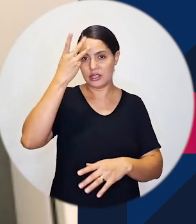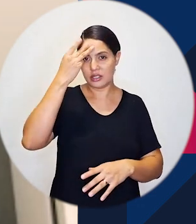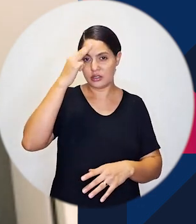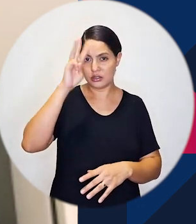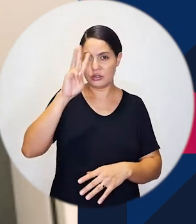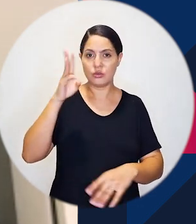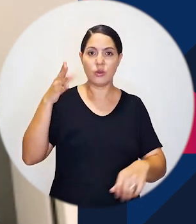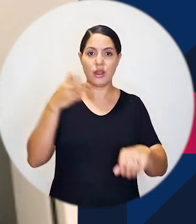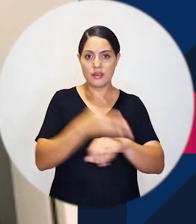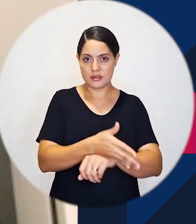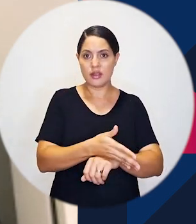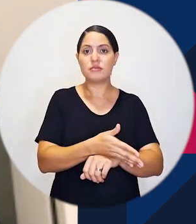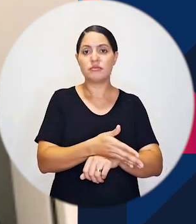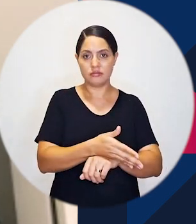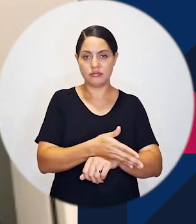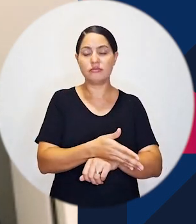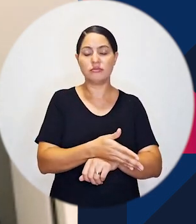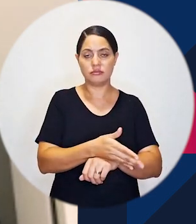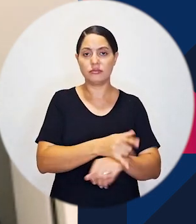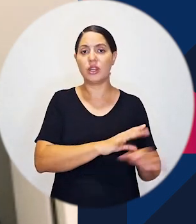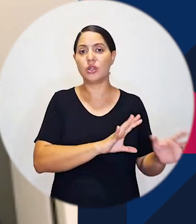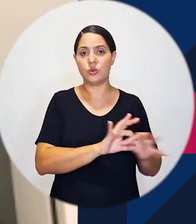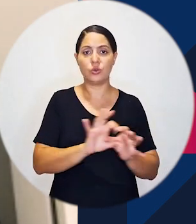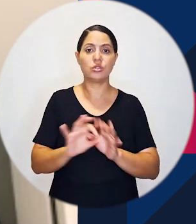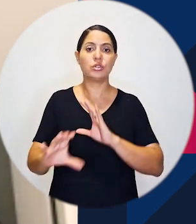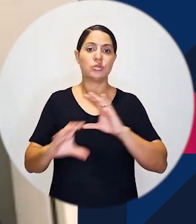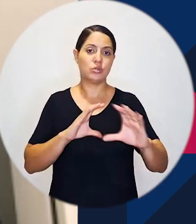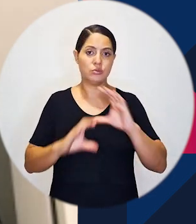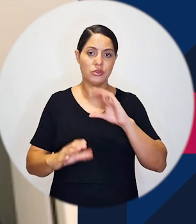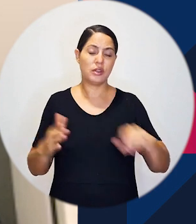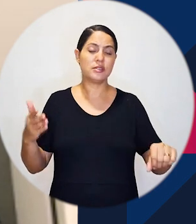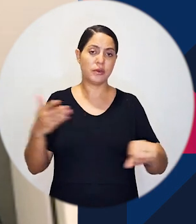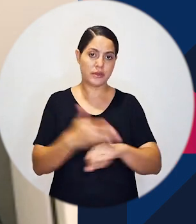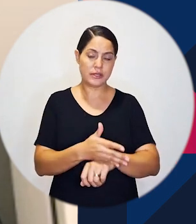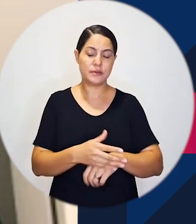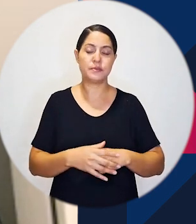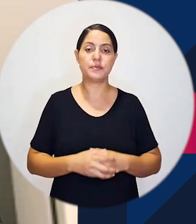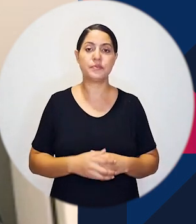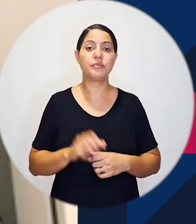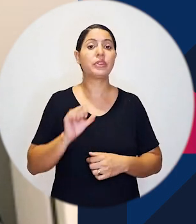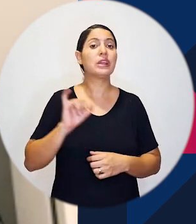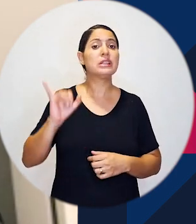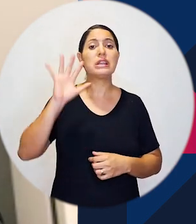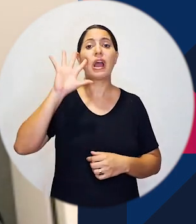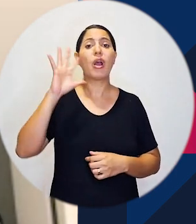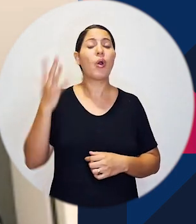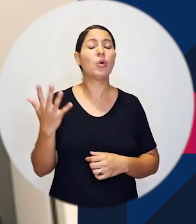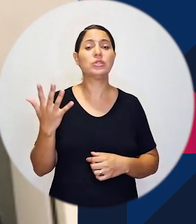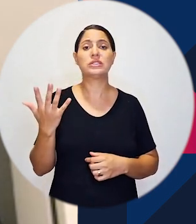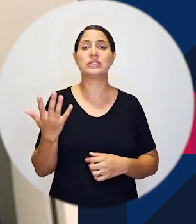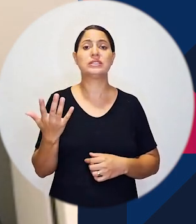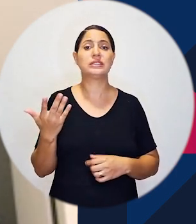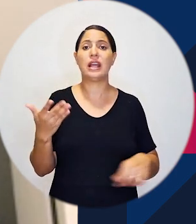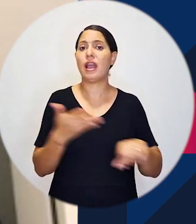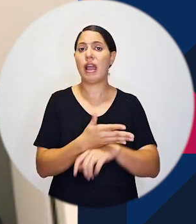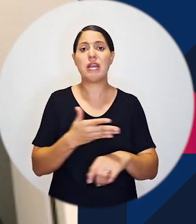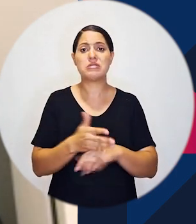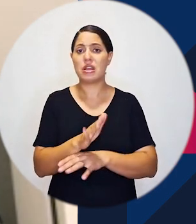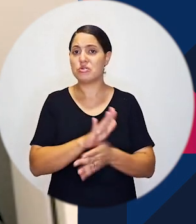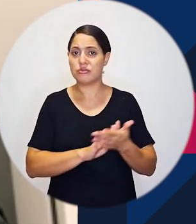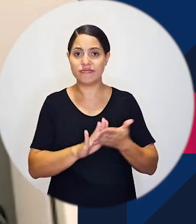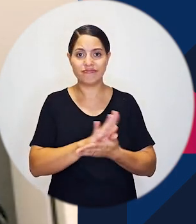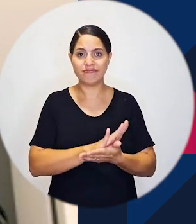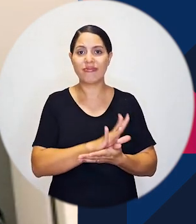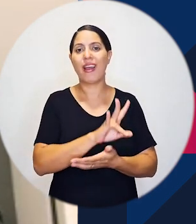3 dias úteis para acessar essa comunicação. Caso ela não faça o acesso,